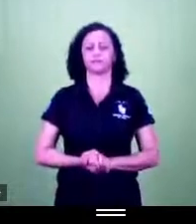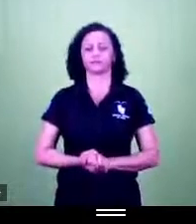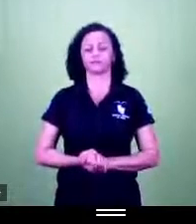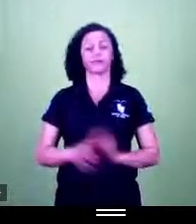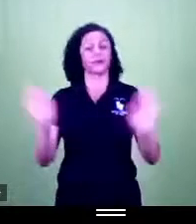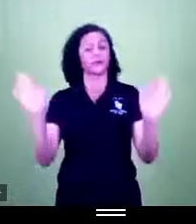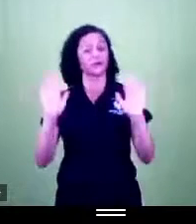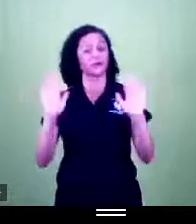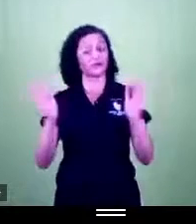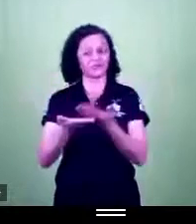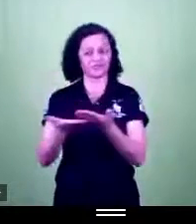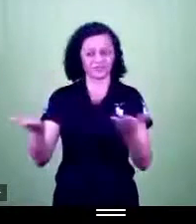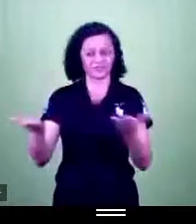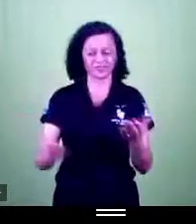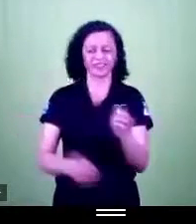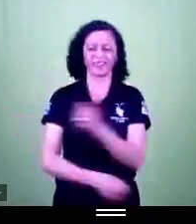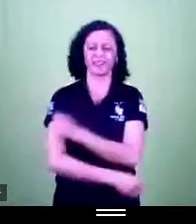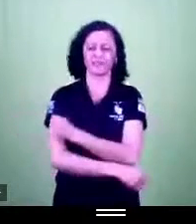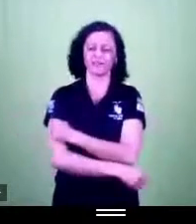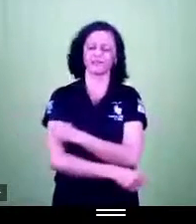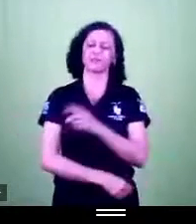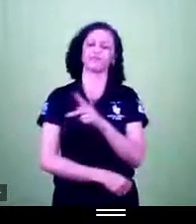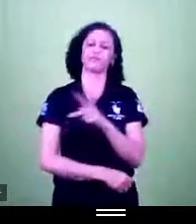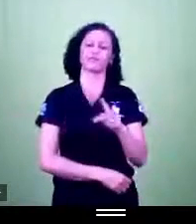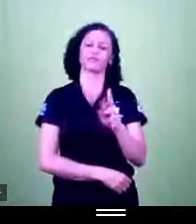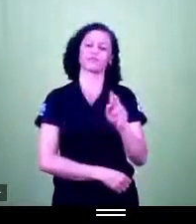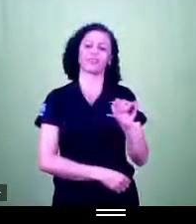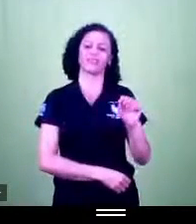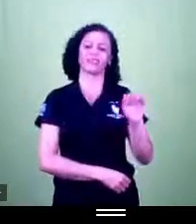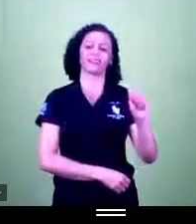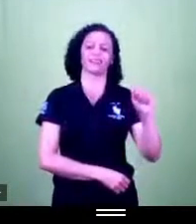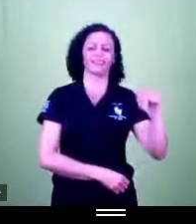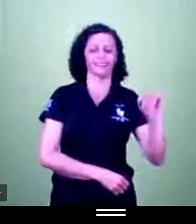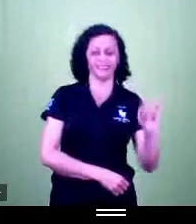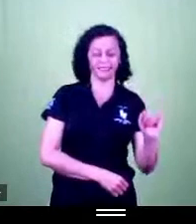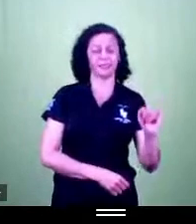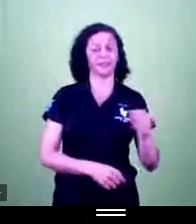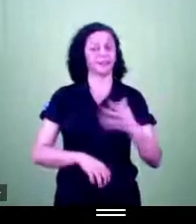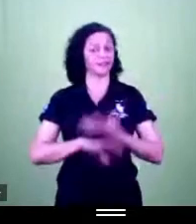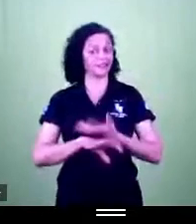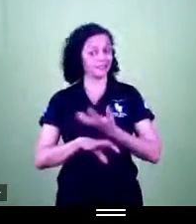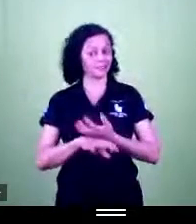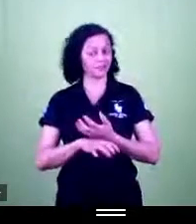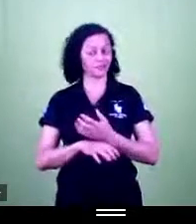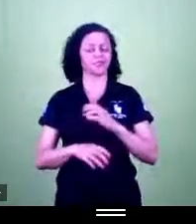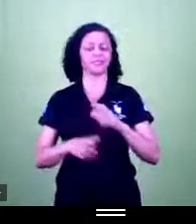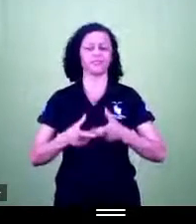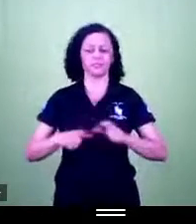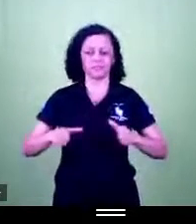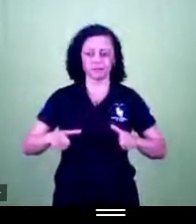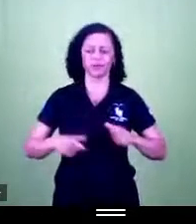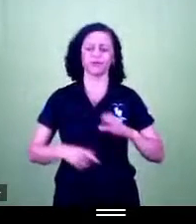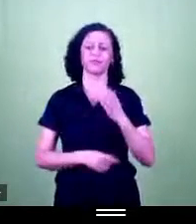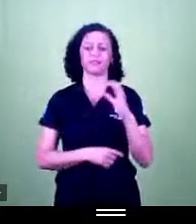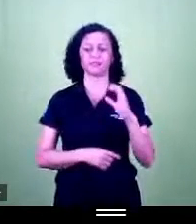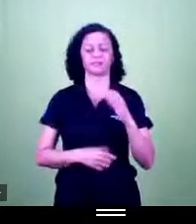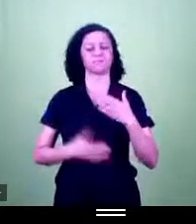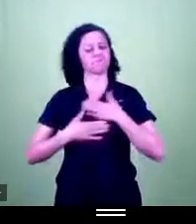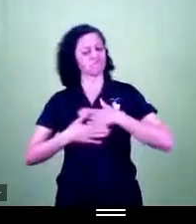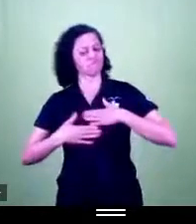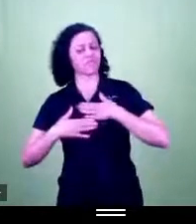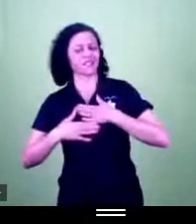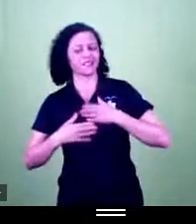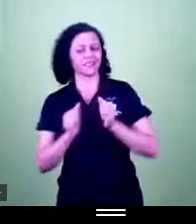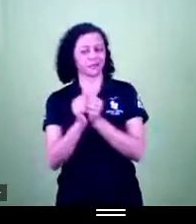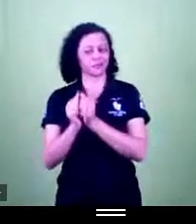Ok, senhores, professor Rian aqui mais uma vez na disciplina de Circuito CC. Uma grande alegria, um grande prazer estar com todos aqui novamente. Peço